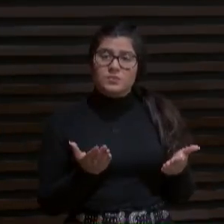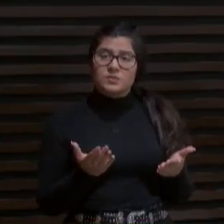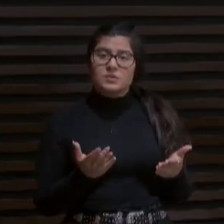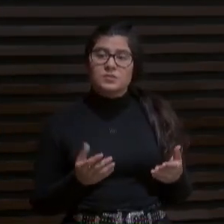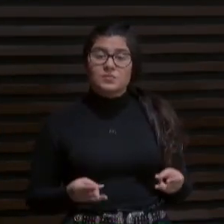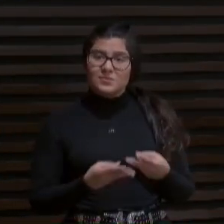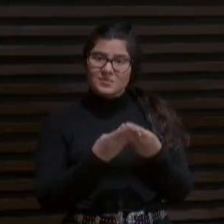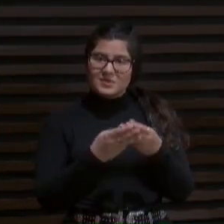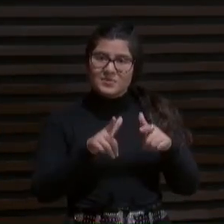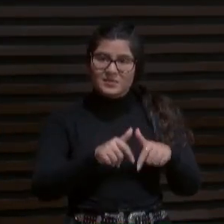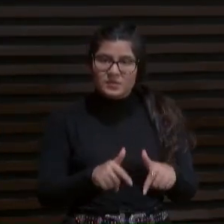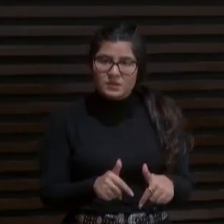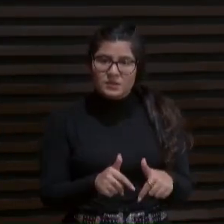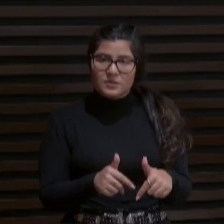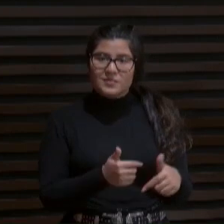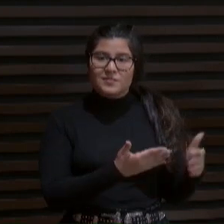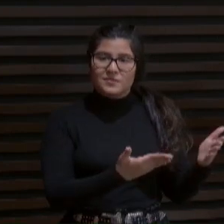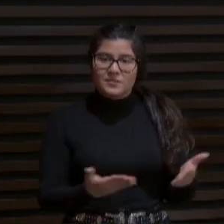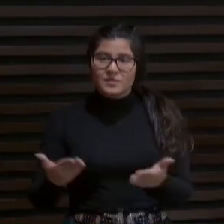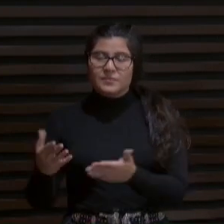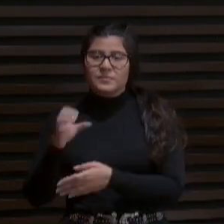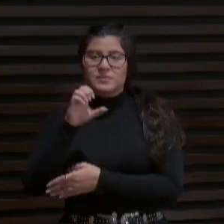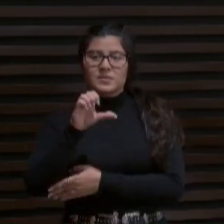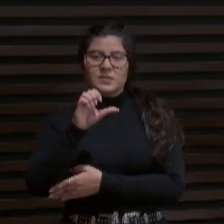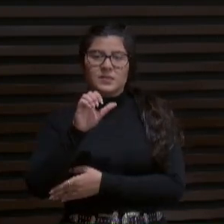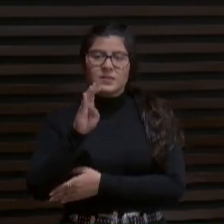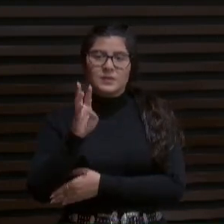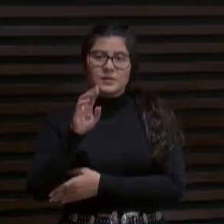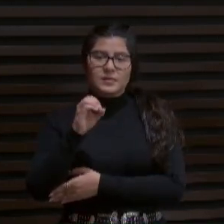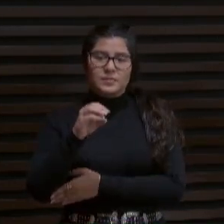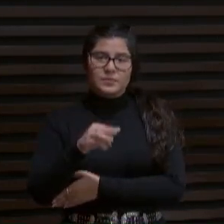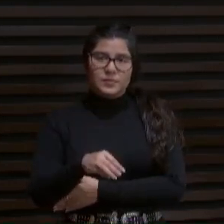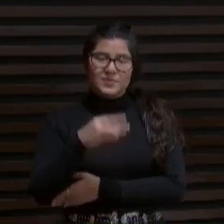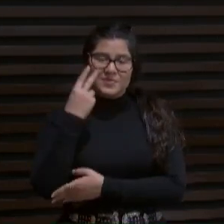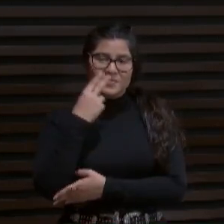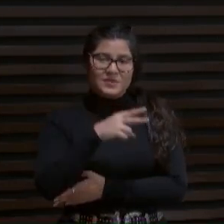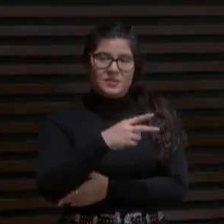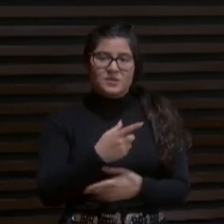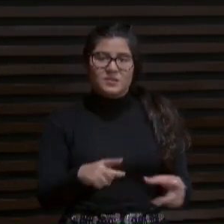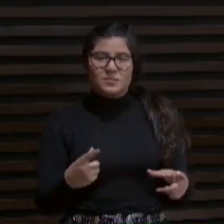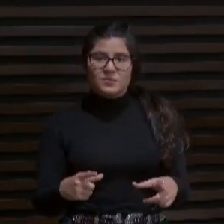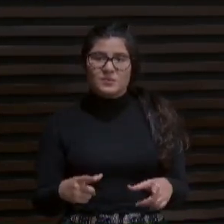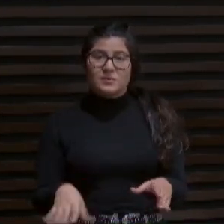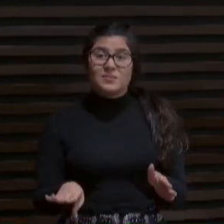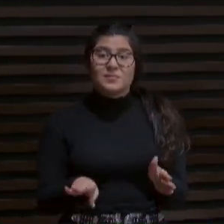Israel, eles vão para Hebrom e olham para esse lugar que até hoje é um lugar